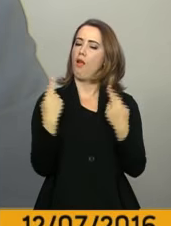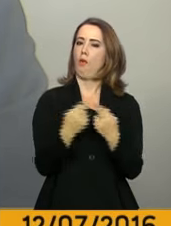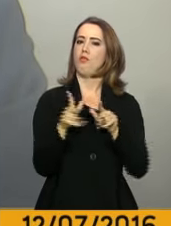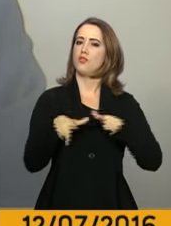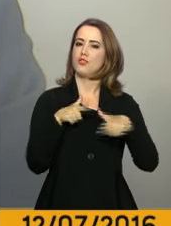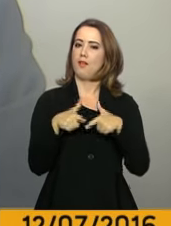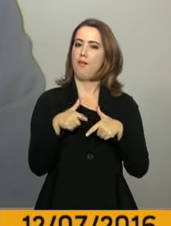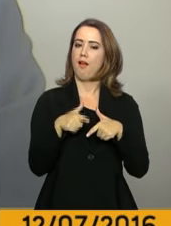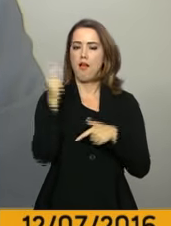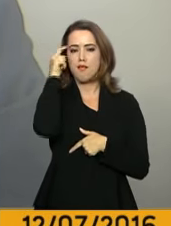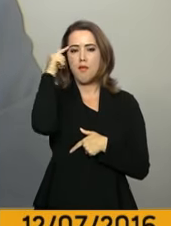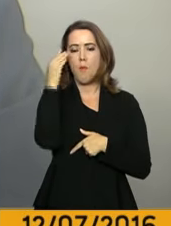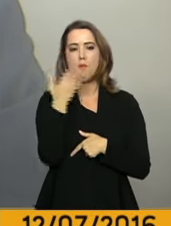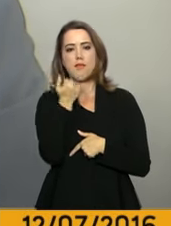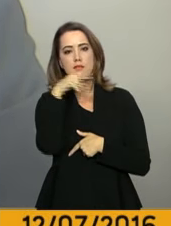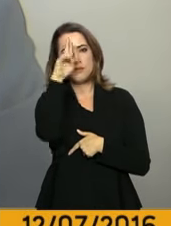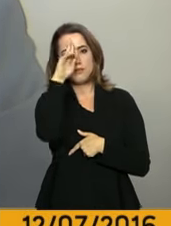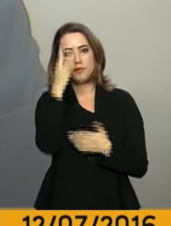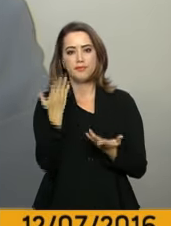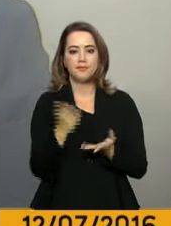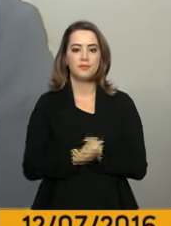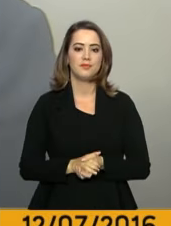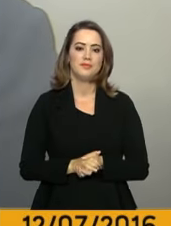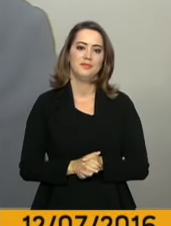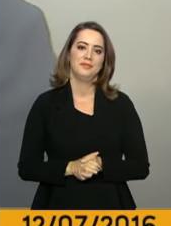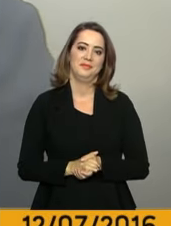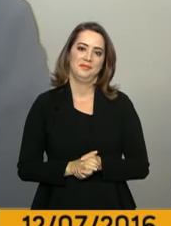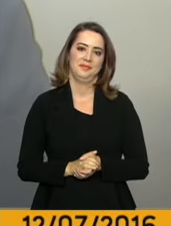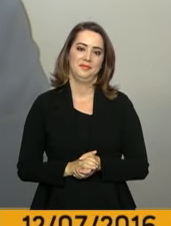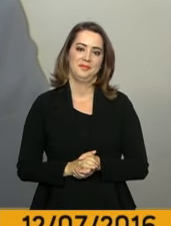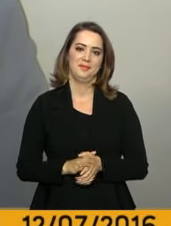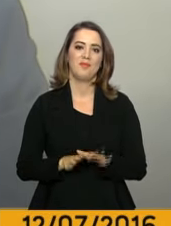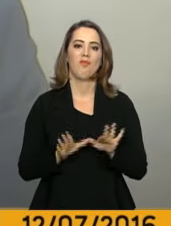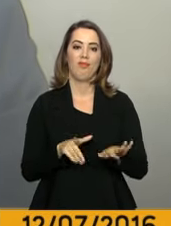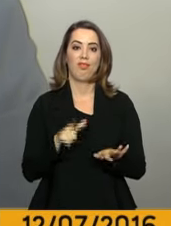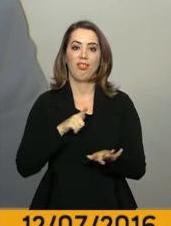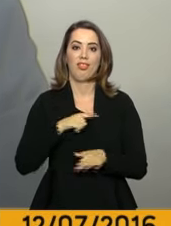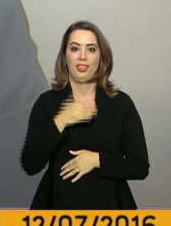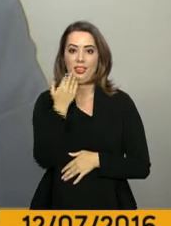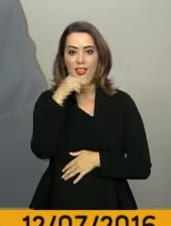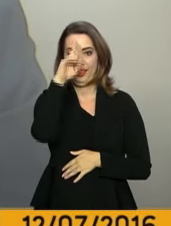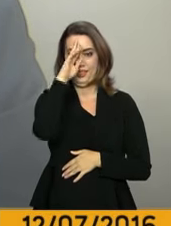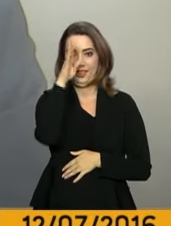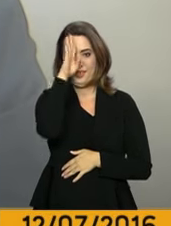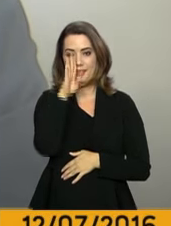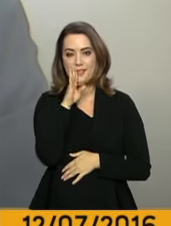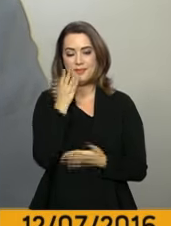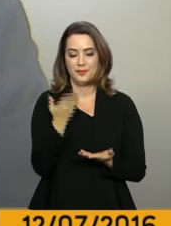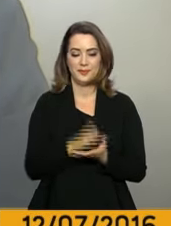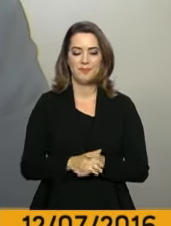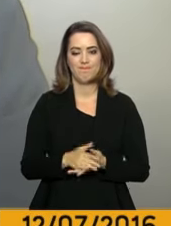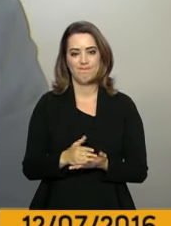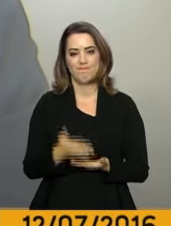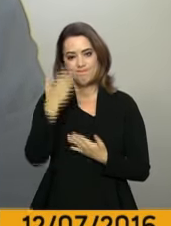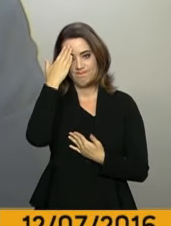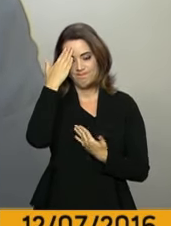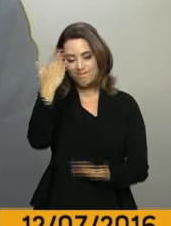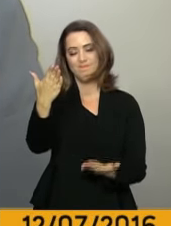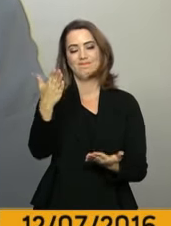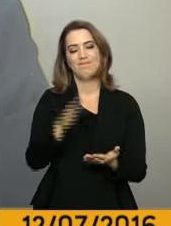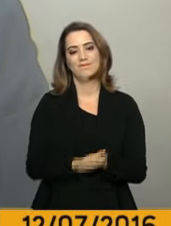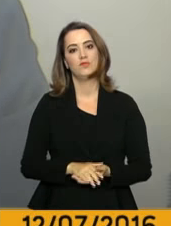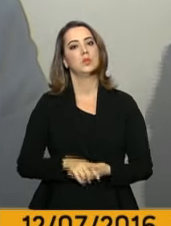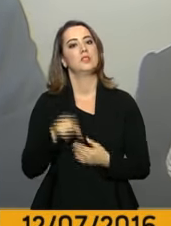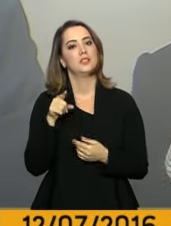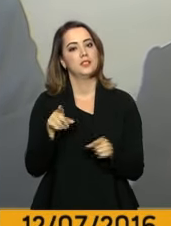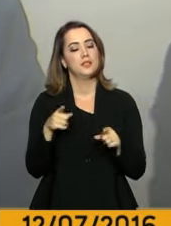né mas tem almoço grátis É isso mesmo mas eu agradeço enormemente até porque